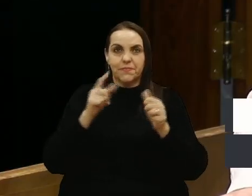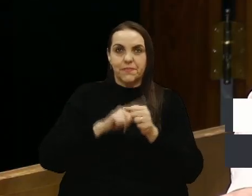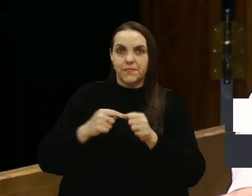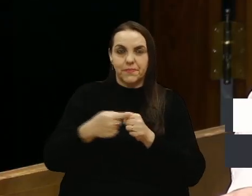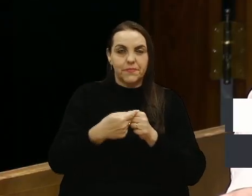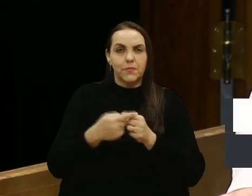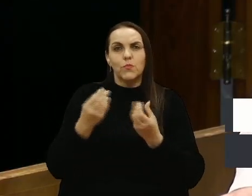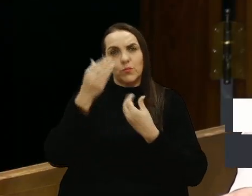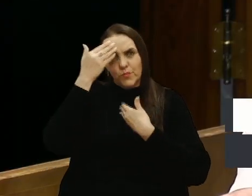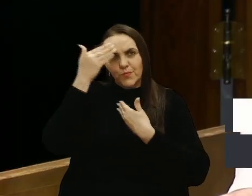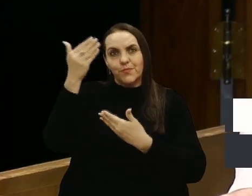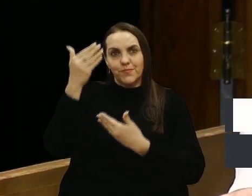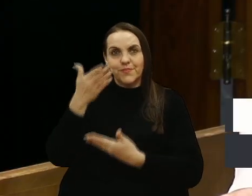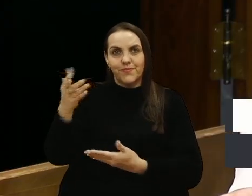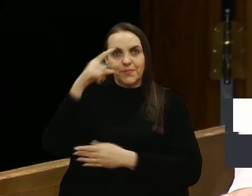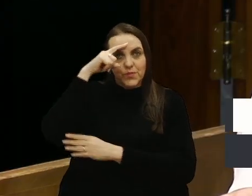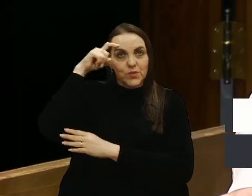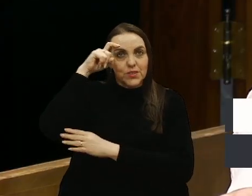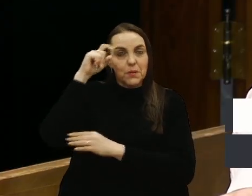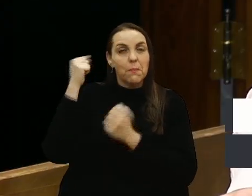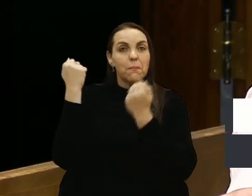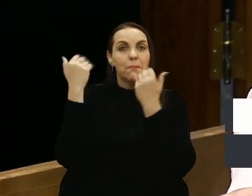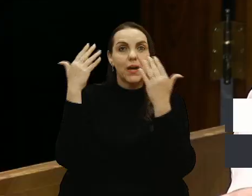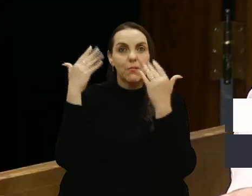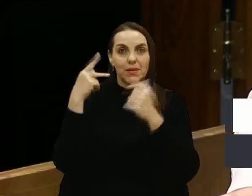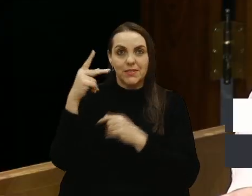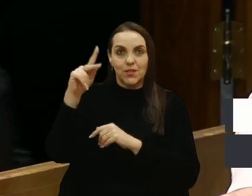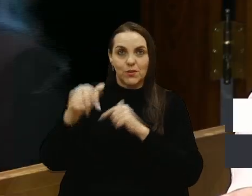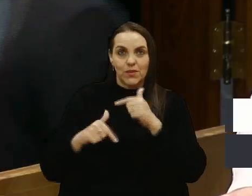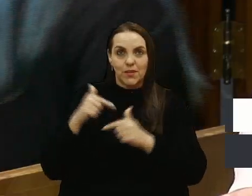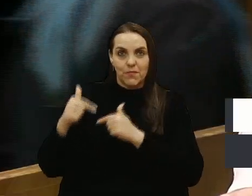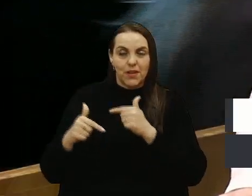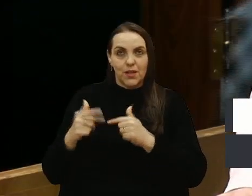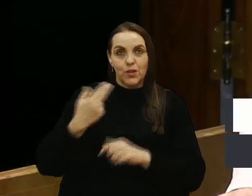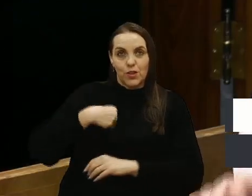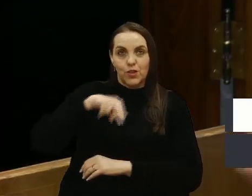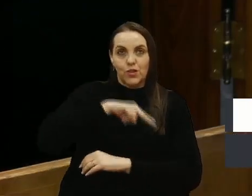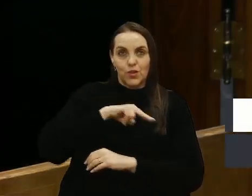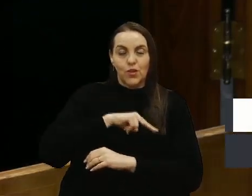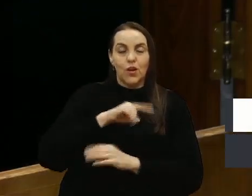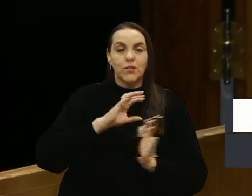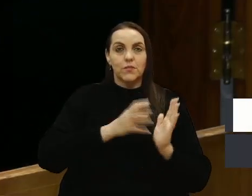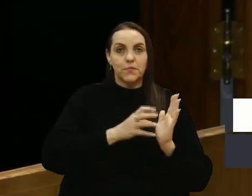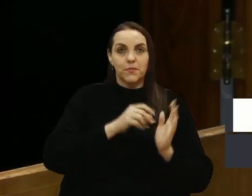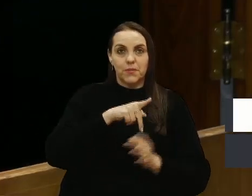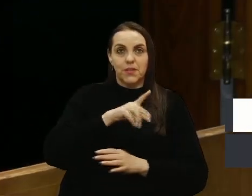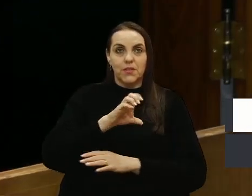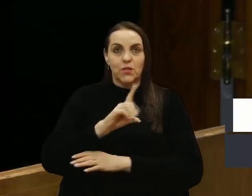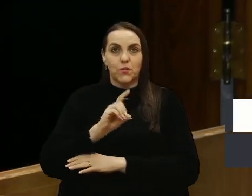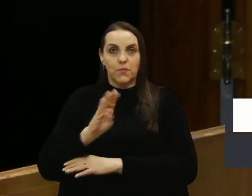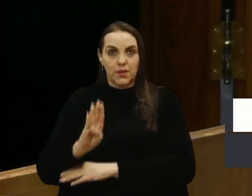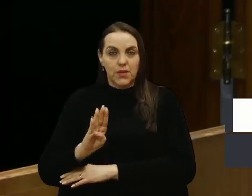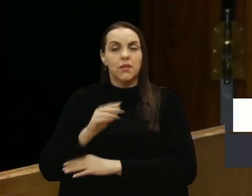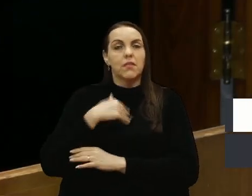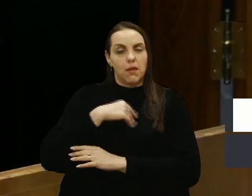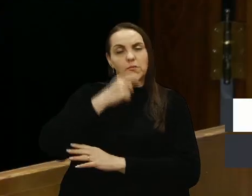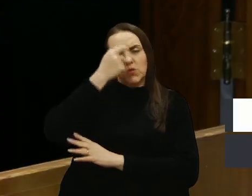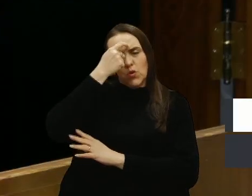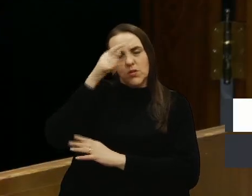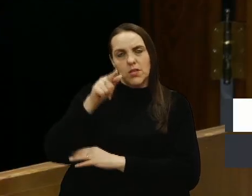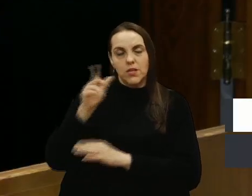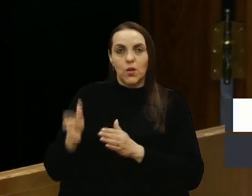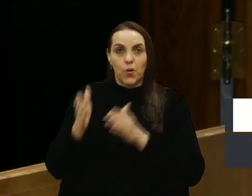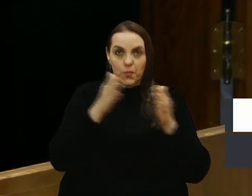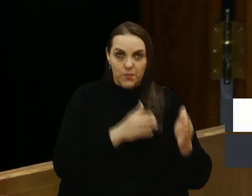cidade. Então, muito obrigado a ti, Lucas Suzin, parabéns pelo teu trabalho, e nós, da bancada do PCdoB, temos ciência que, embora sejamos de